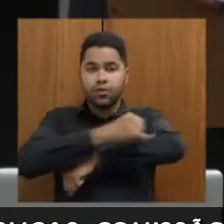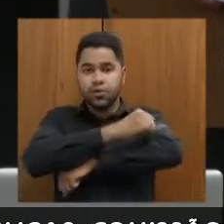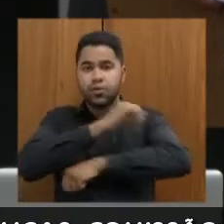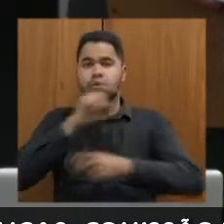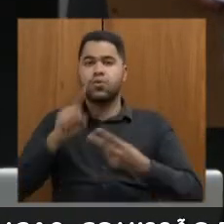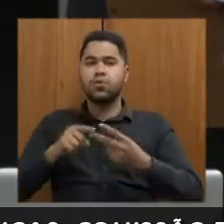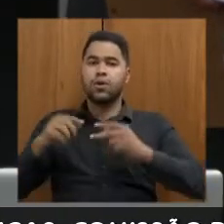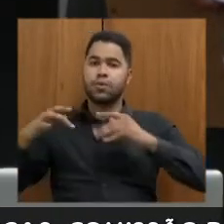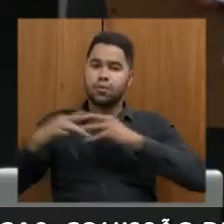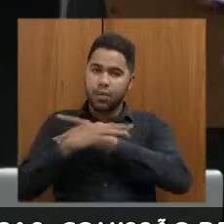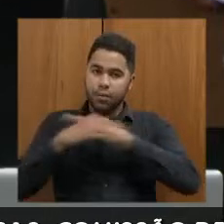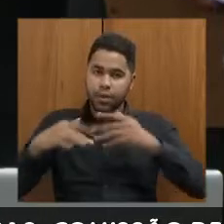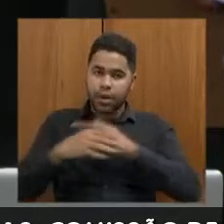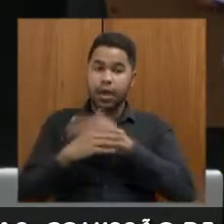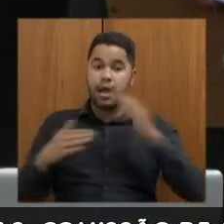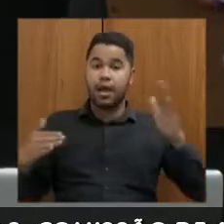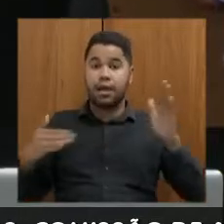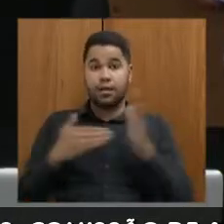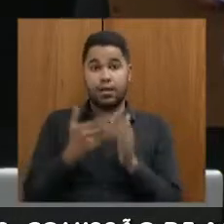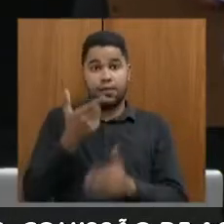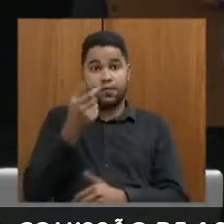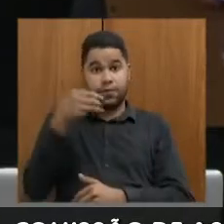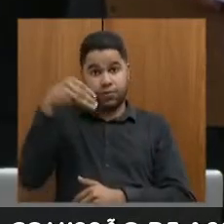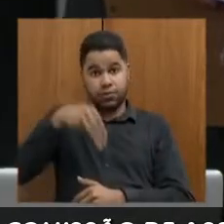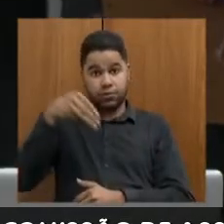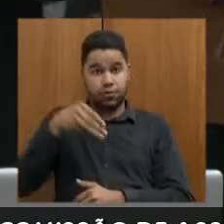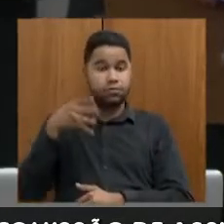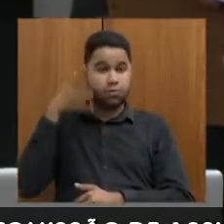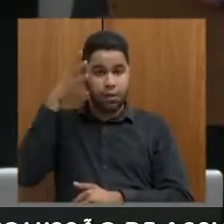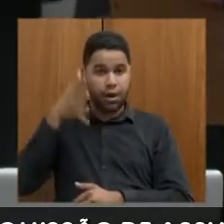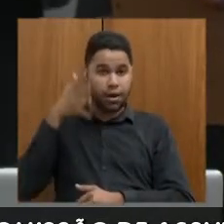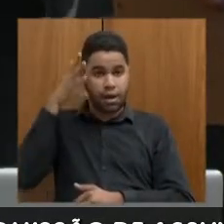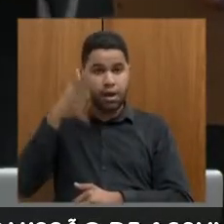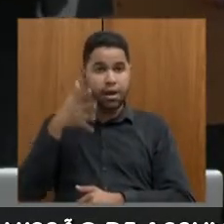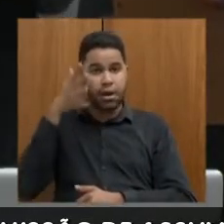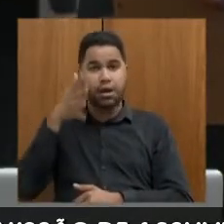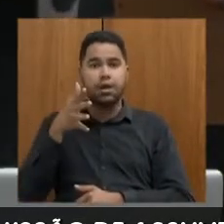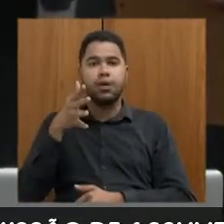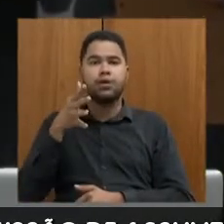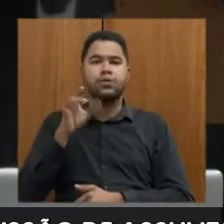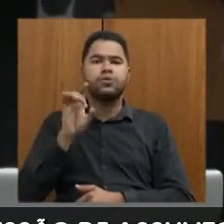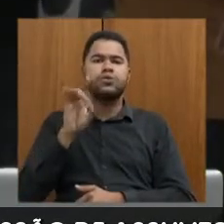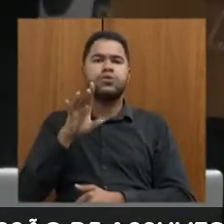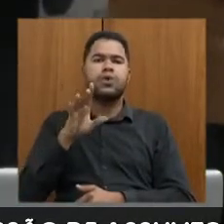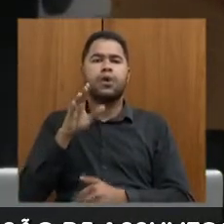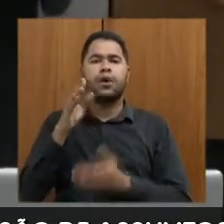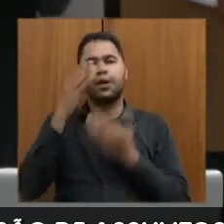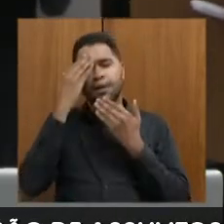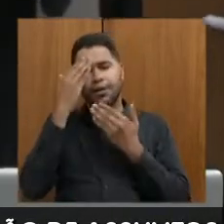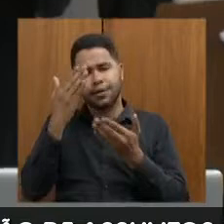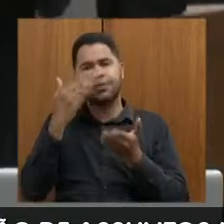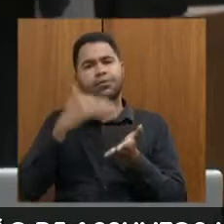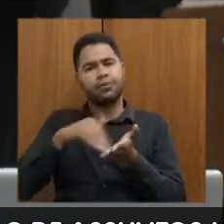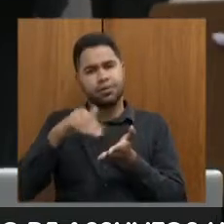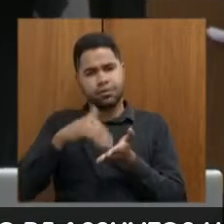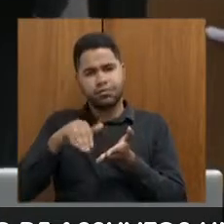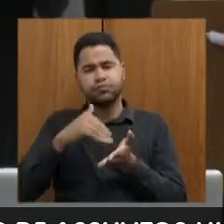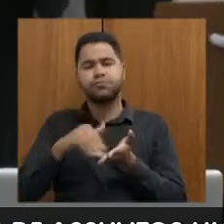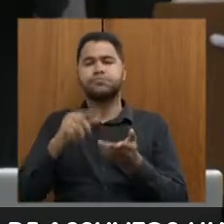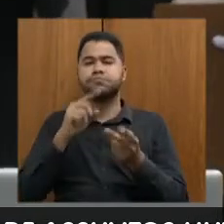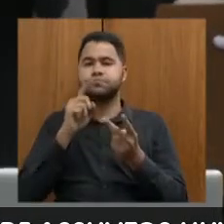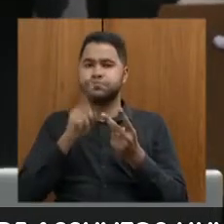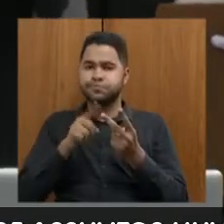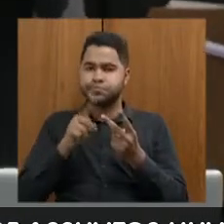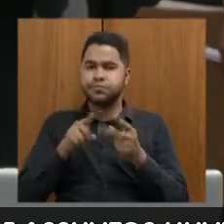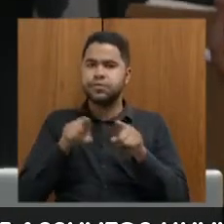que disporá de até 20 minutos para sua exposição antes apenas agradecer o secretário e